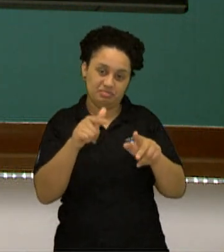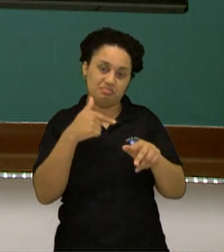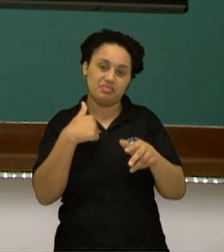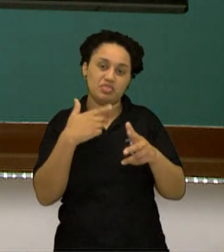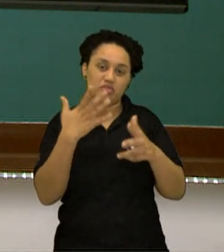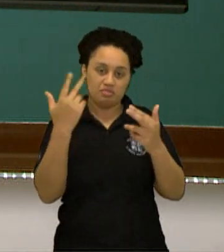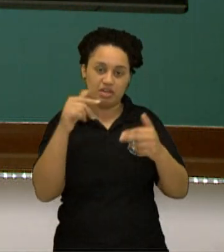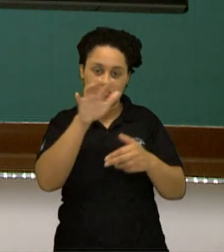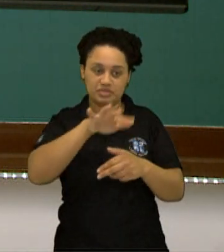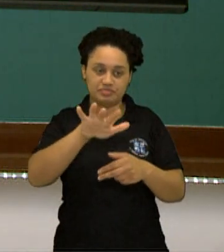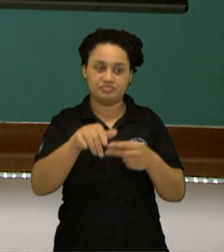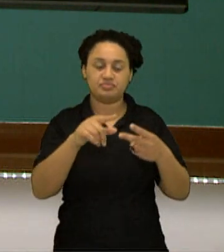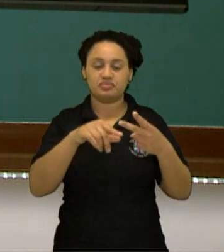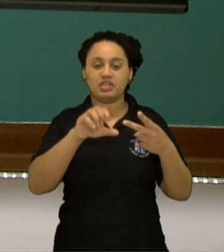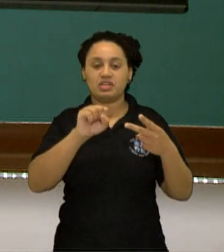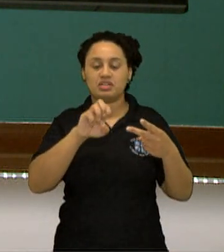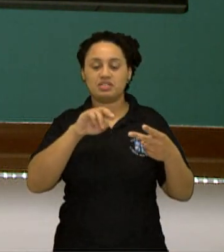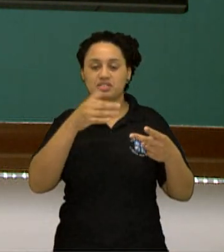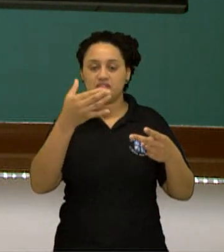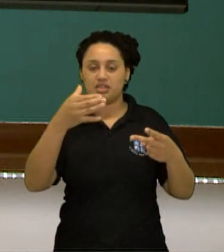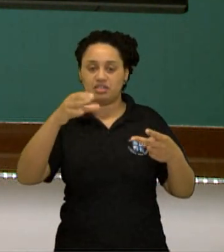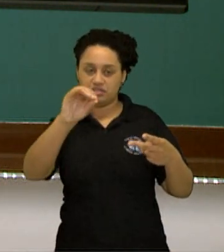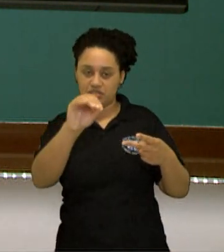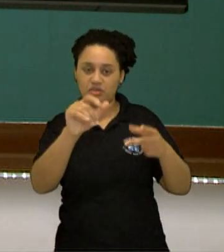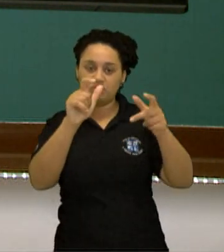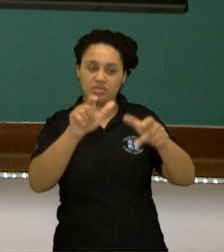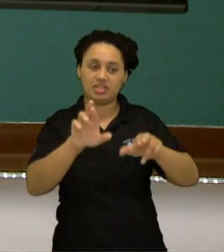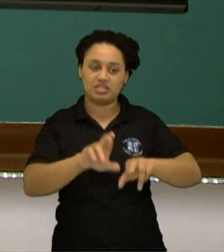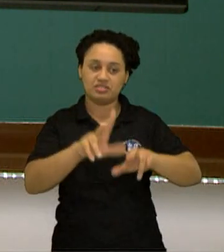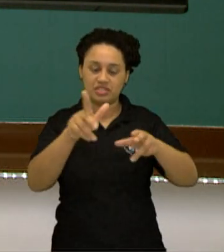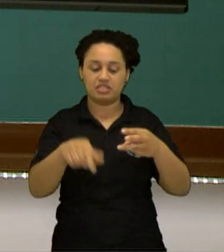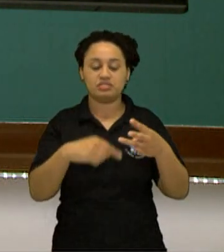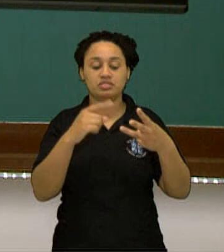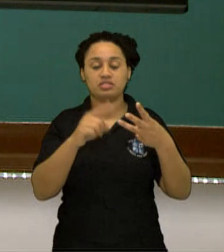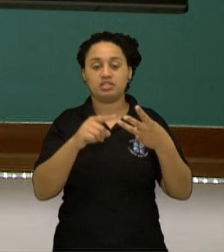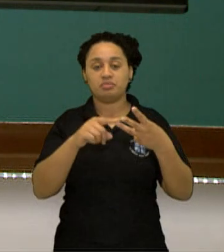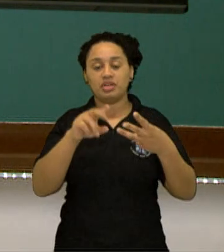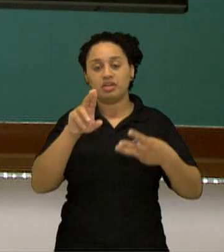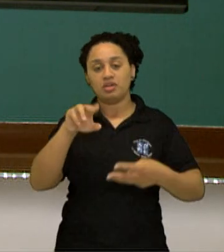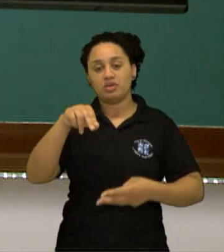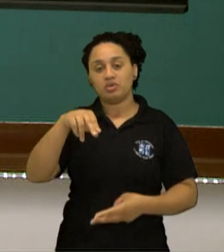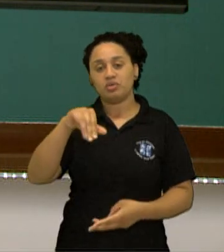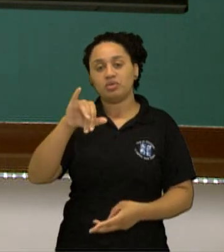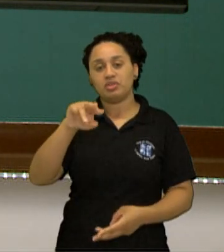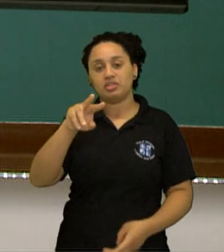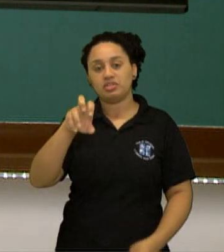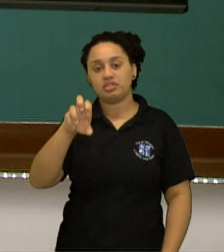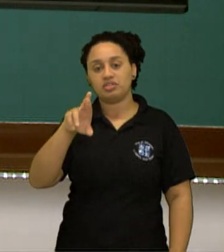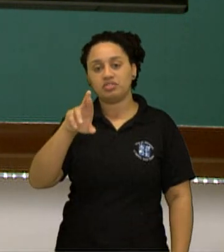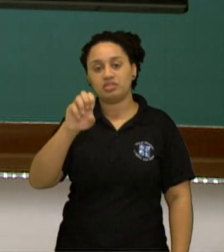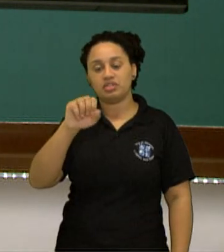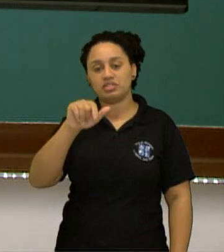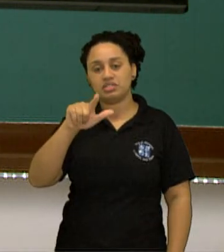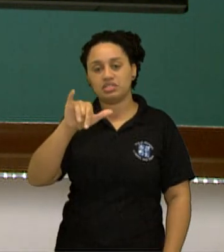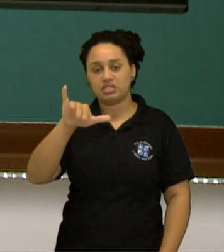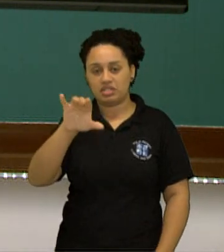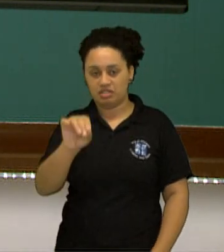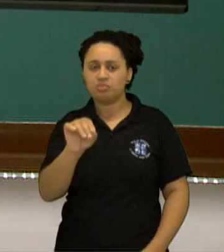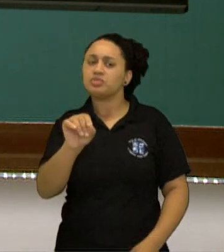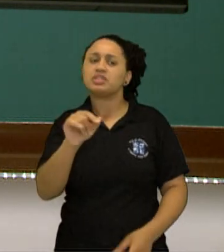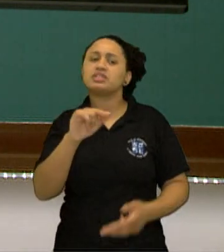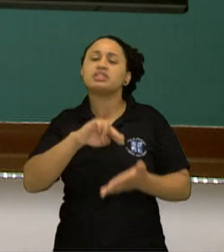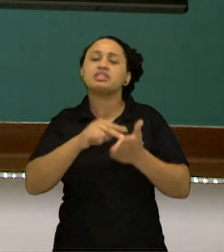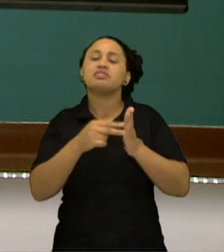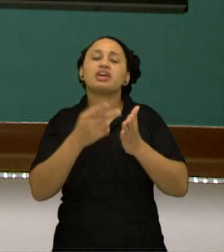lugar mágico e diferenciado. E universalismo. Uma obra universal é uma obra que fala sobre qualquer assunto